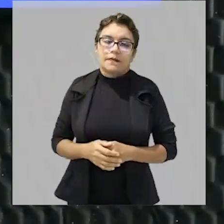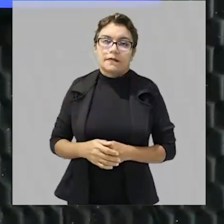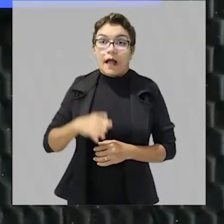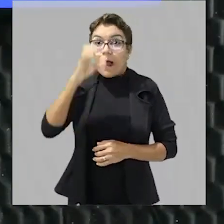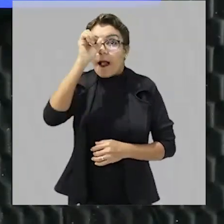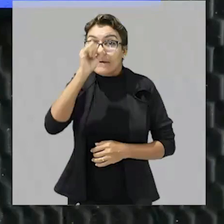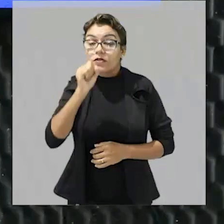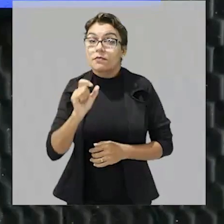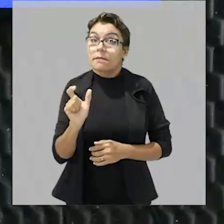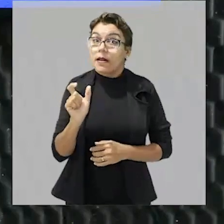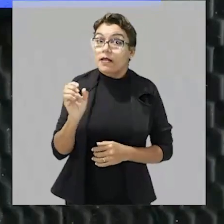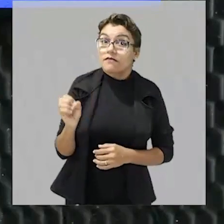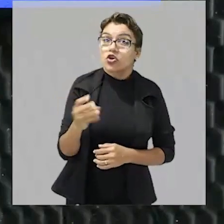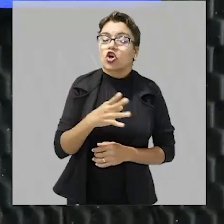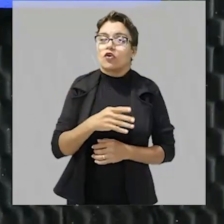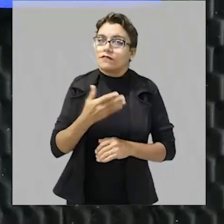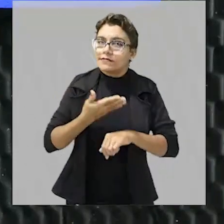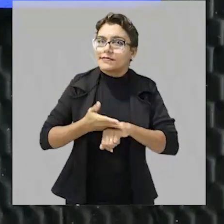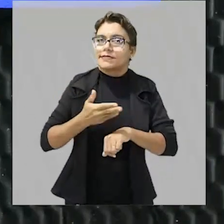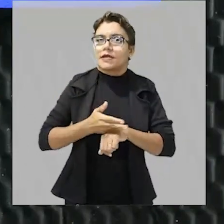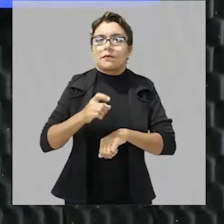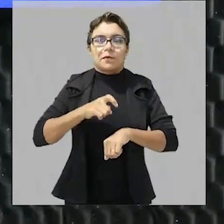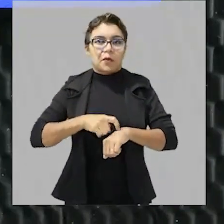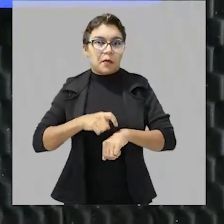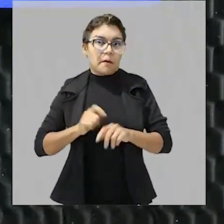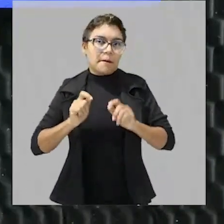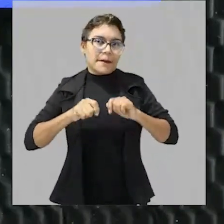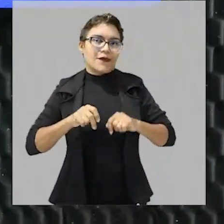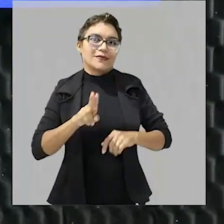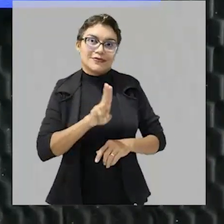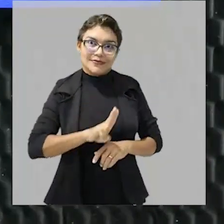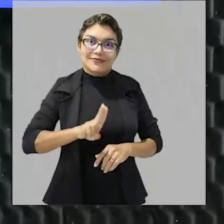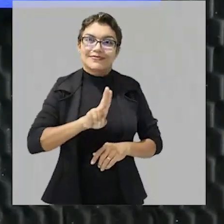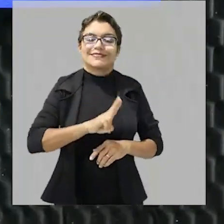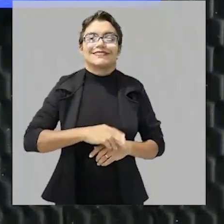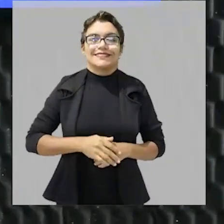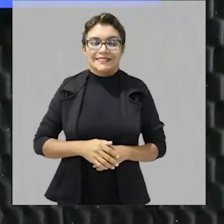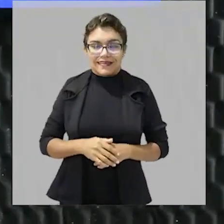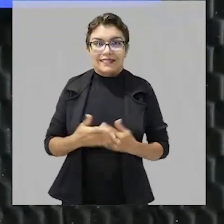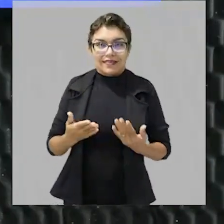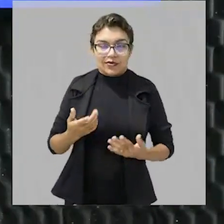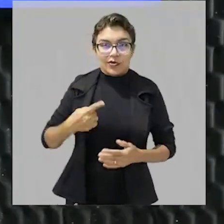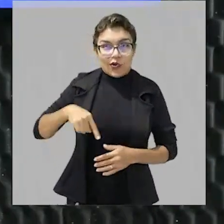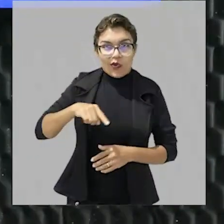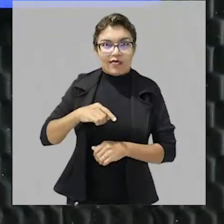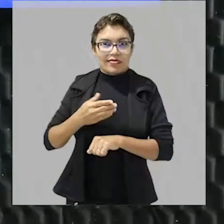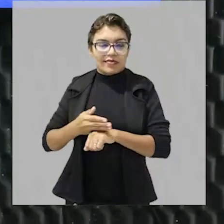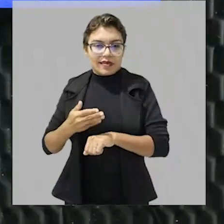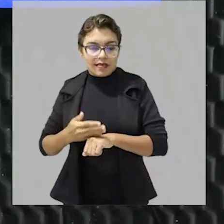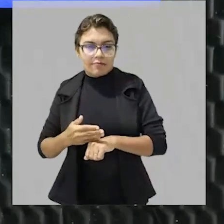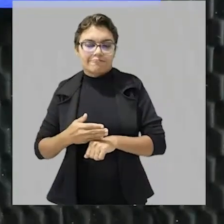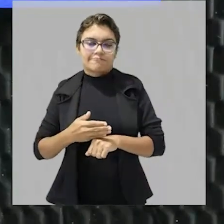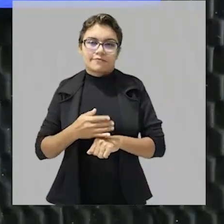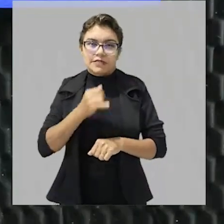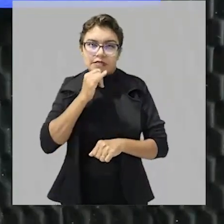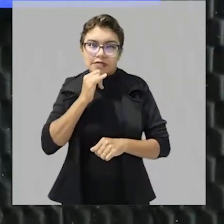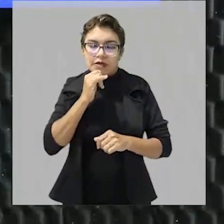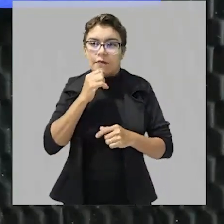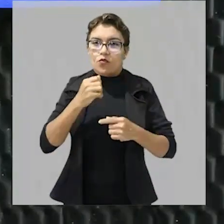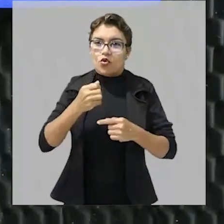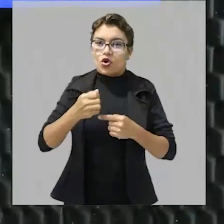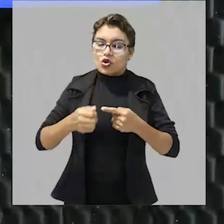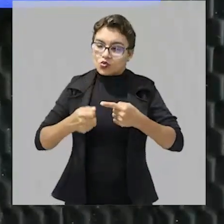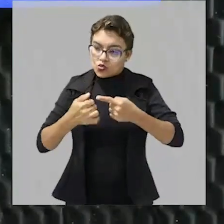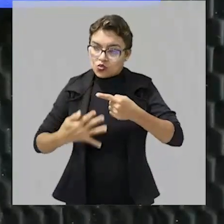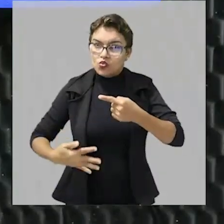exclusivo, conveniente. Ou peculiar, exclusivo, característico. Só aqui nessa questão você pode trazer para o